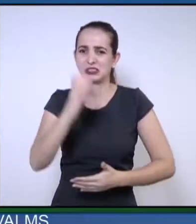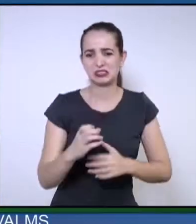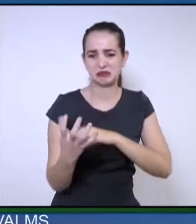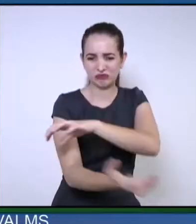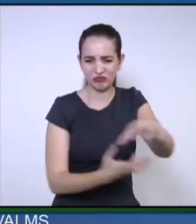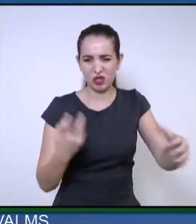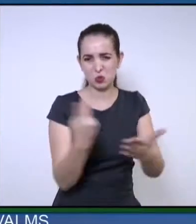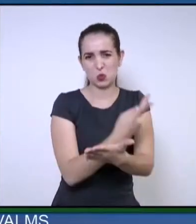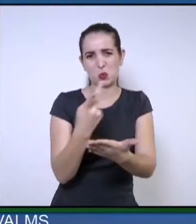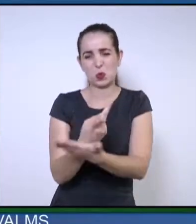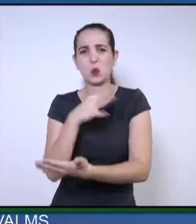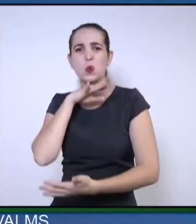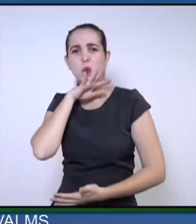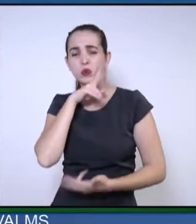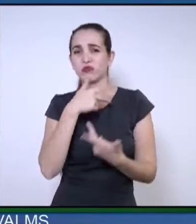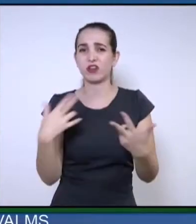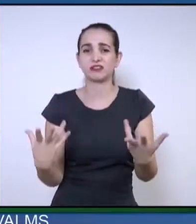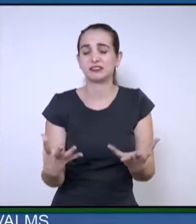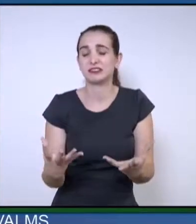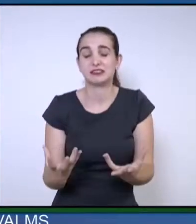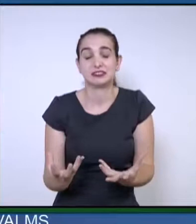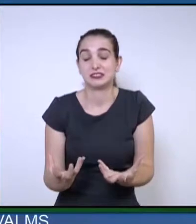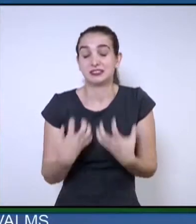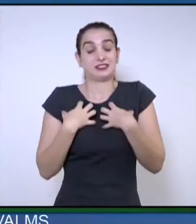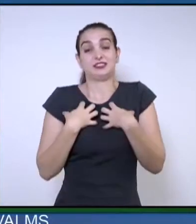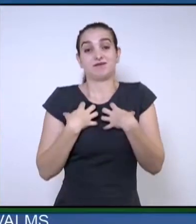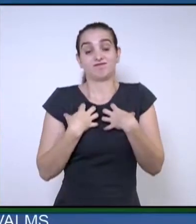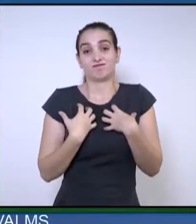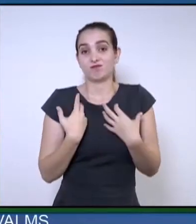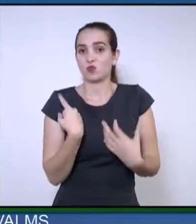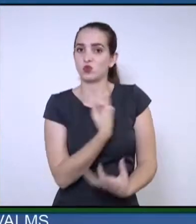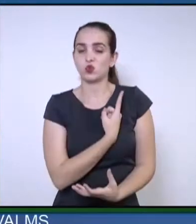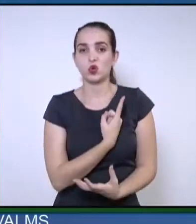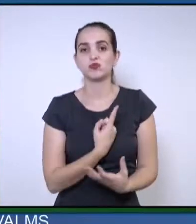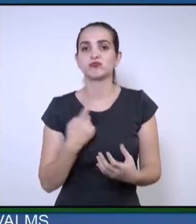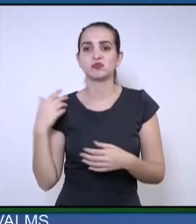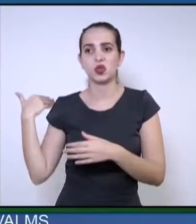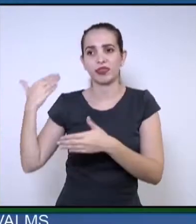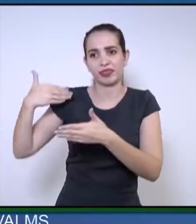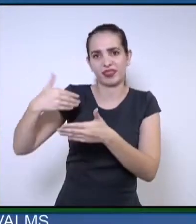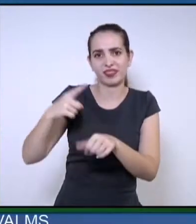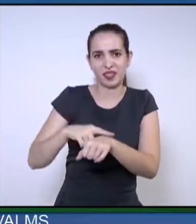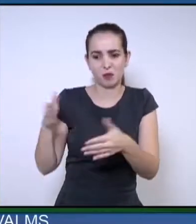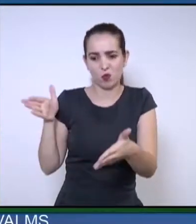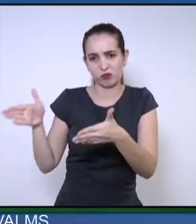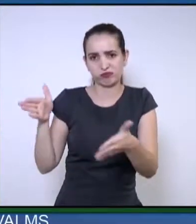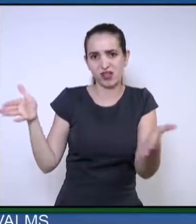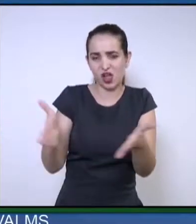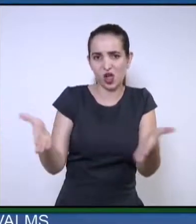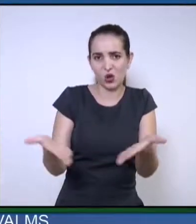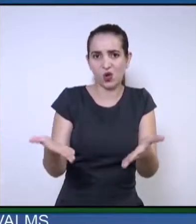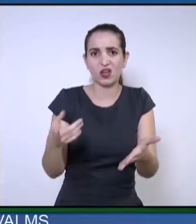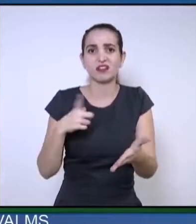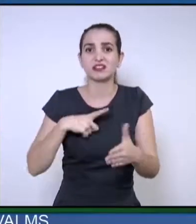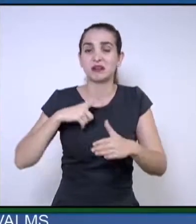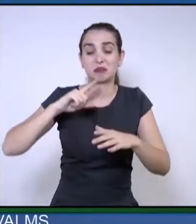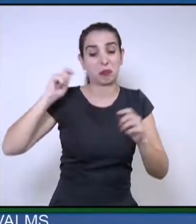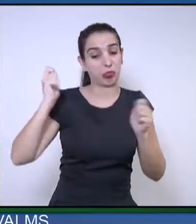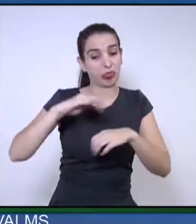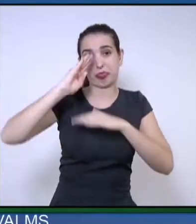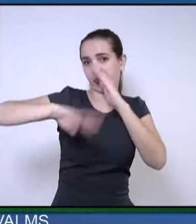infelizmente, assolam e, nos últimos anos, estão potencializadas no nosso país. É uma tristeza muito grande.